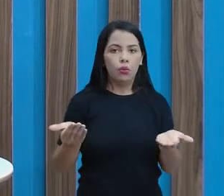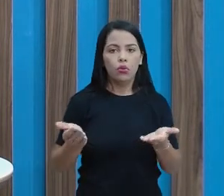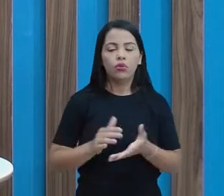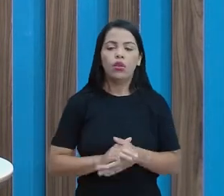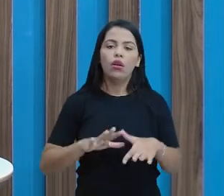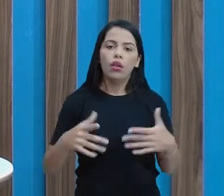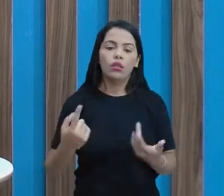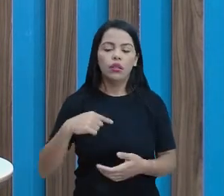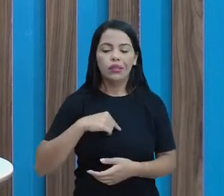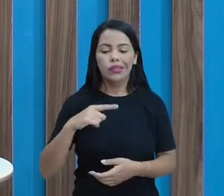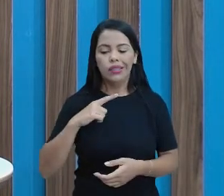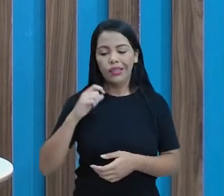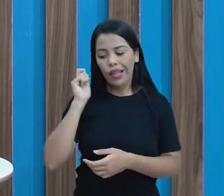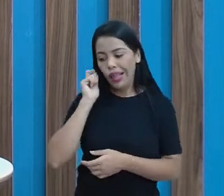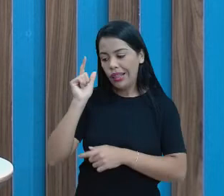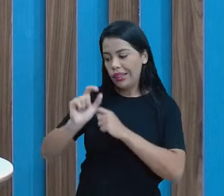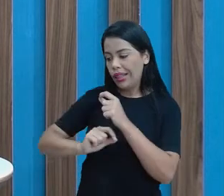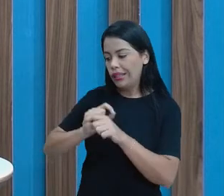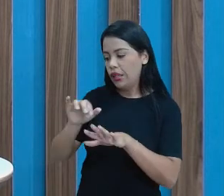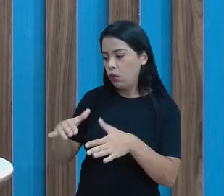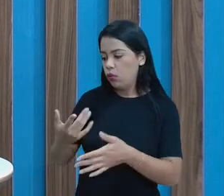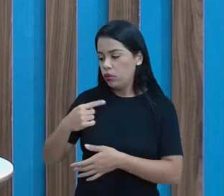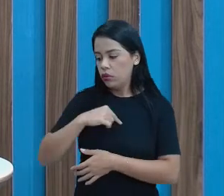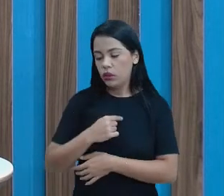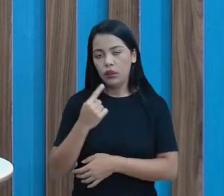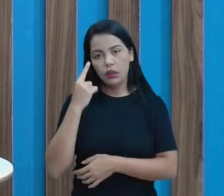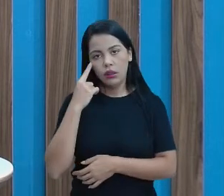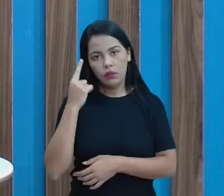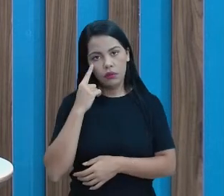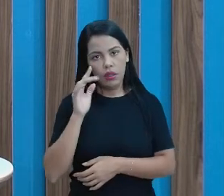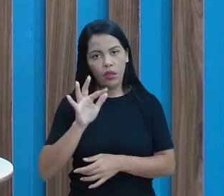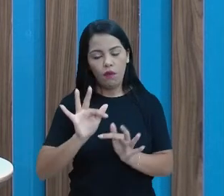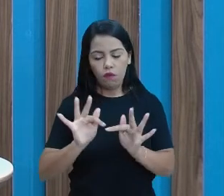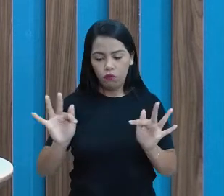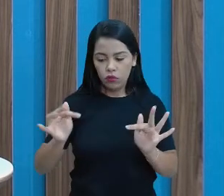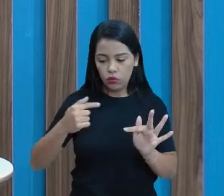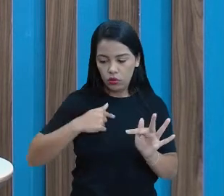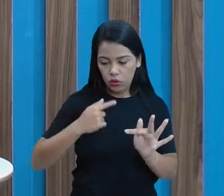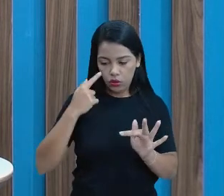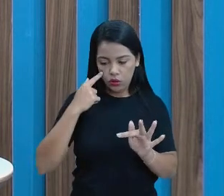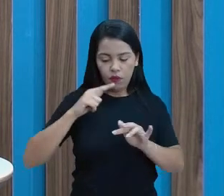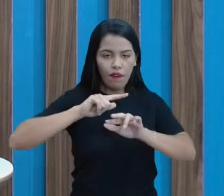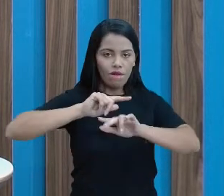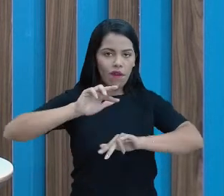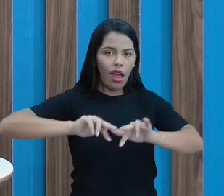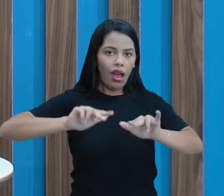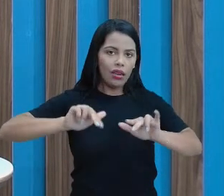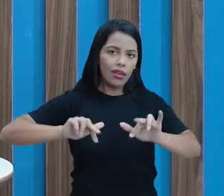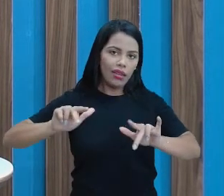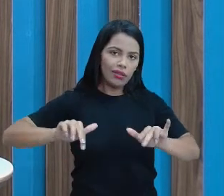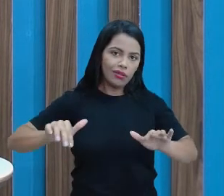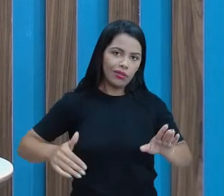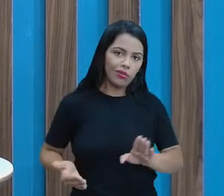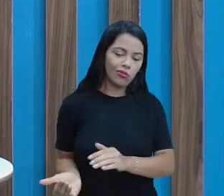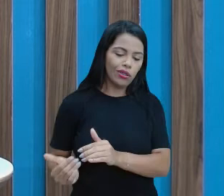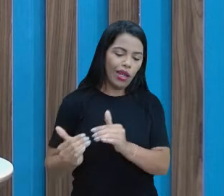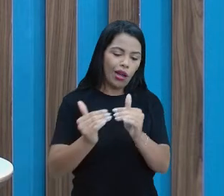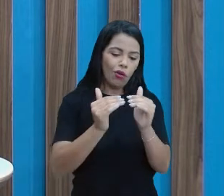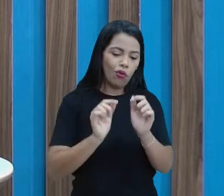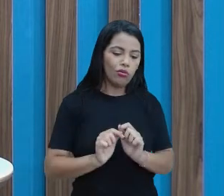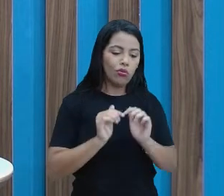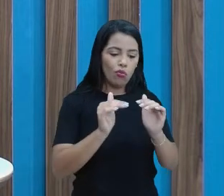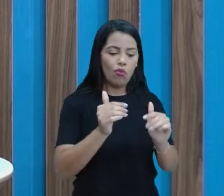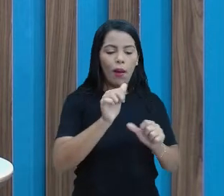noção e essa ideia de que quando a gente trata de função, a gente trata de variação. Conforme for variando